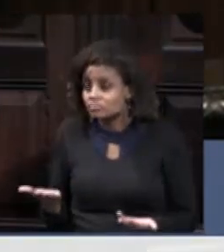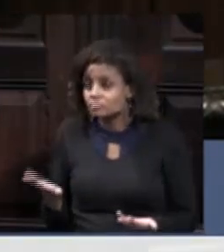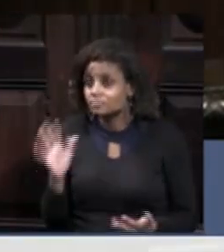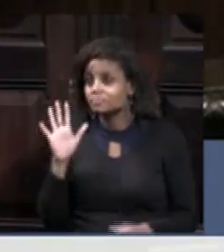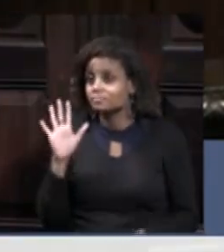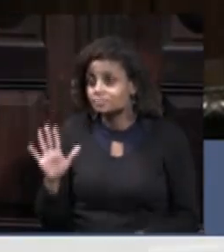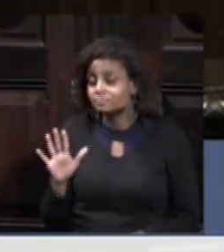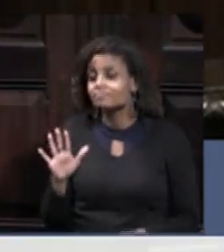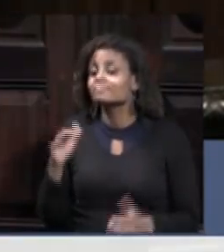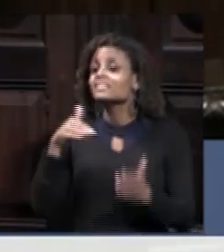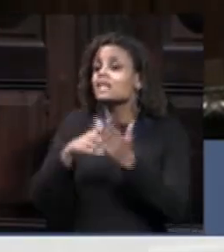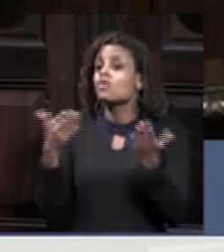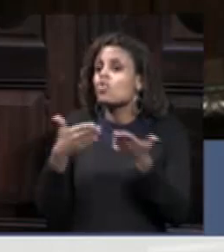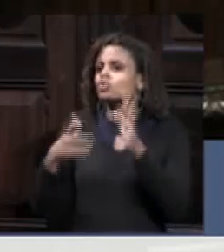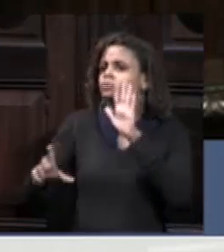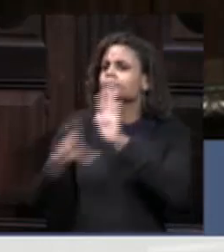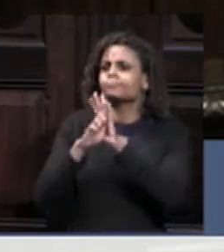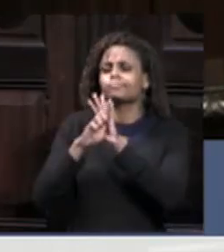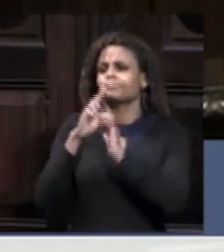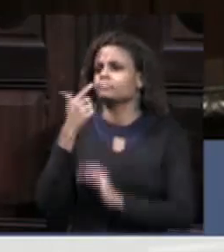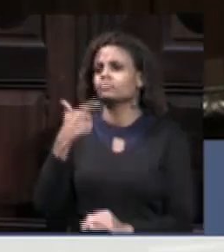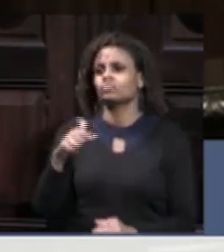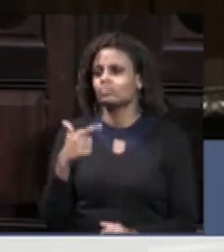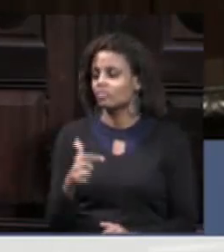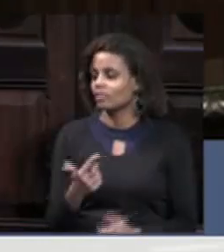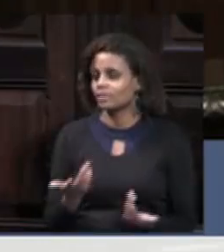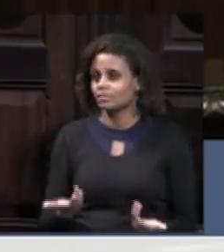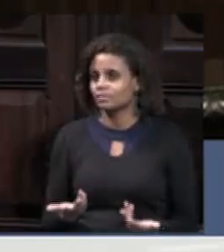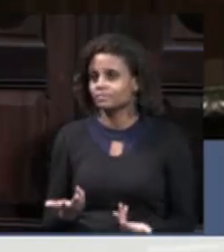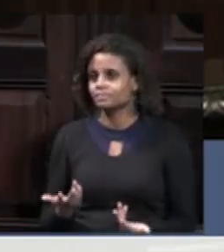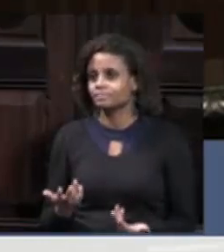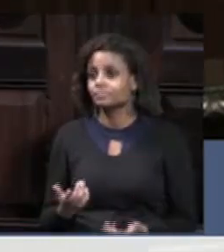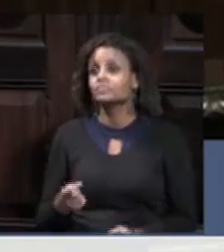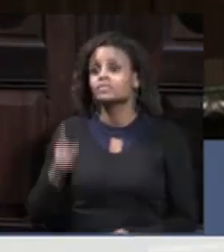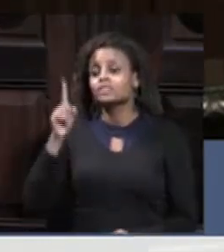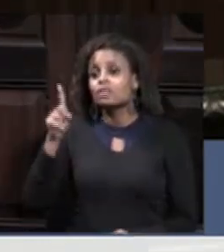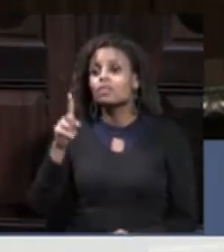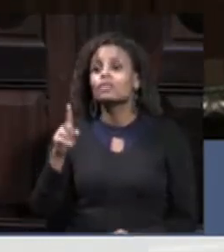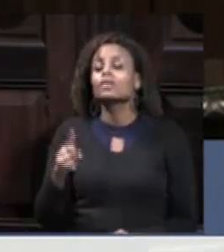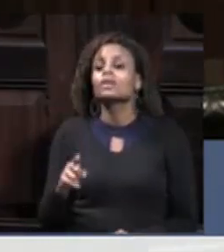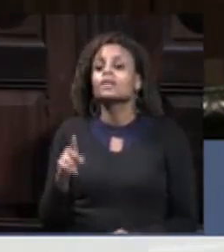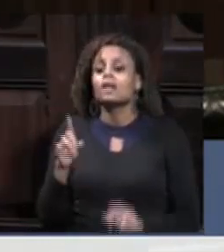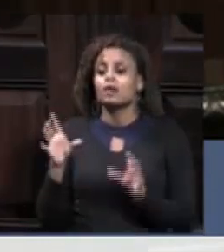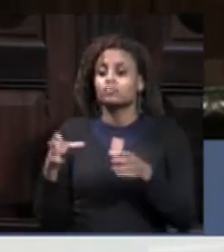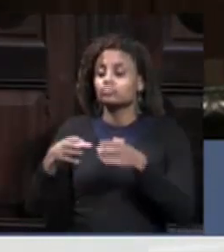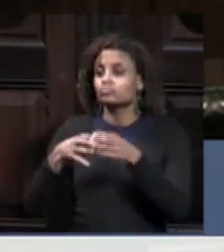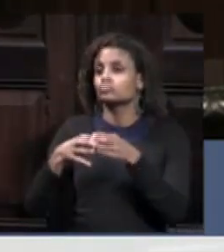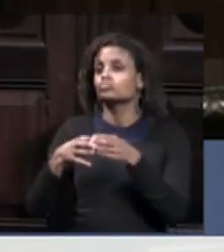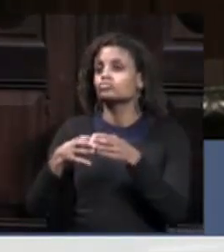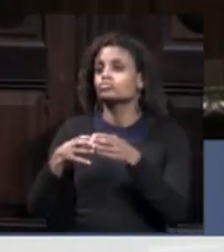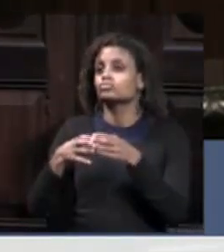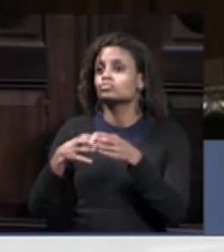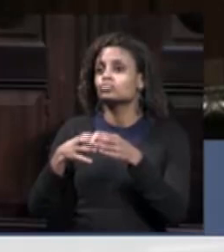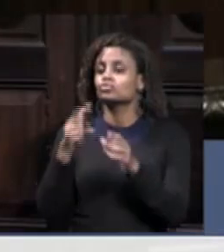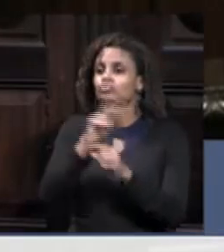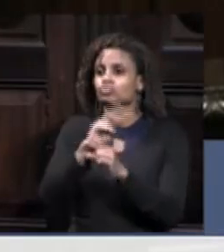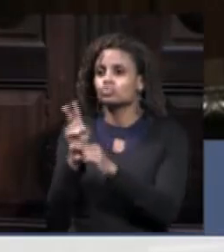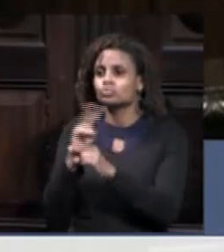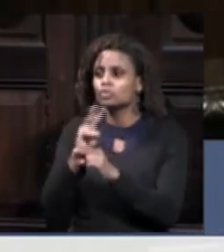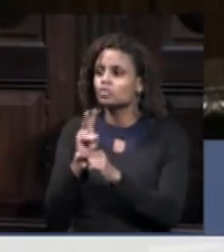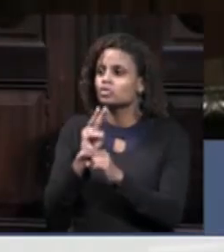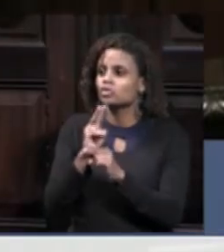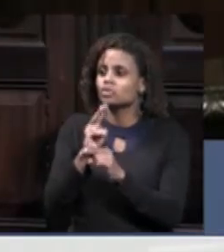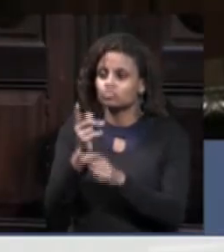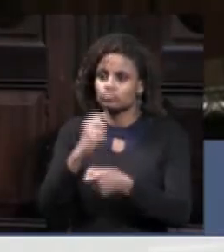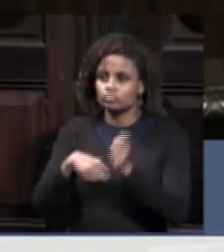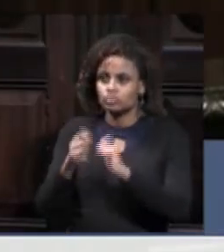implementado, recebendo todo tipo de resistência por parte do dito Conselho de Supervisão da Recuperação Fiscal, o